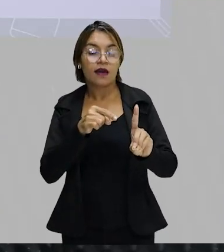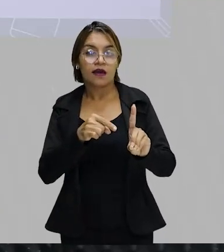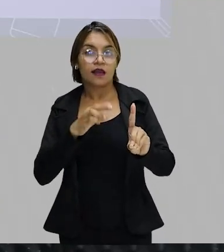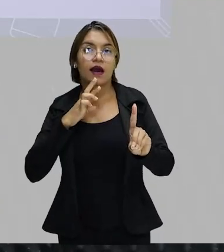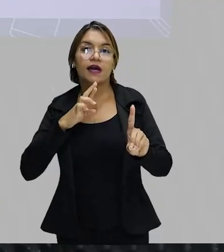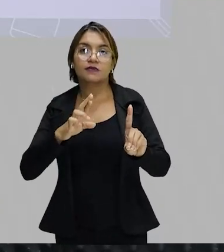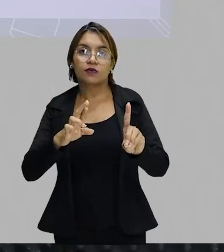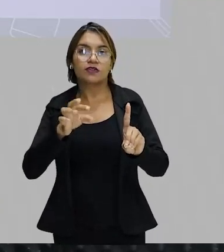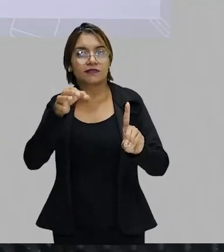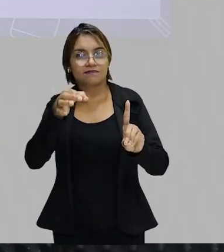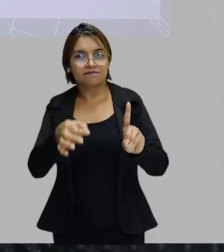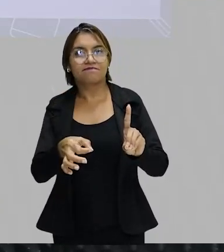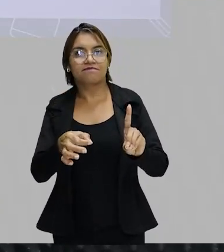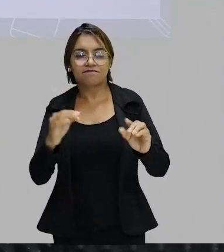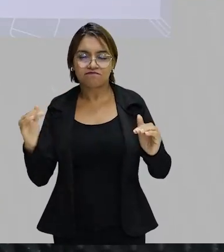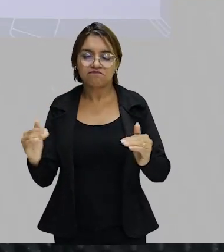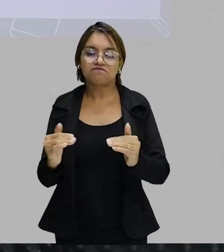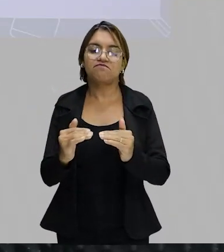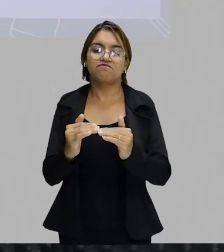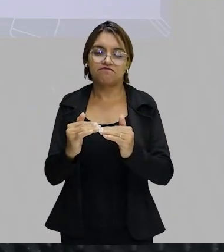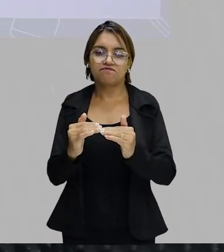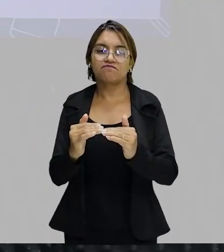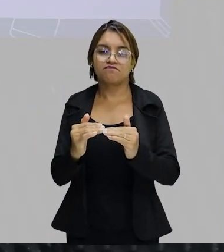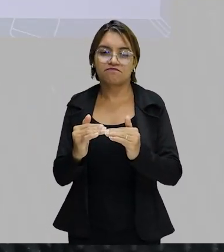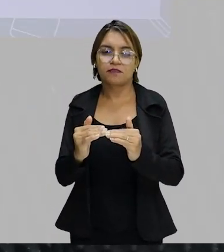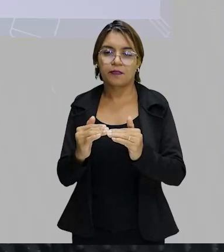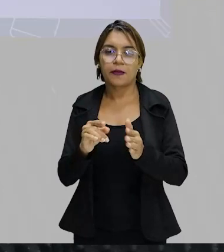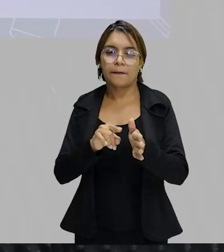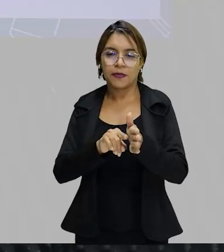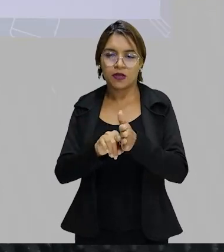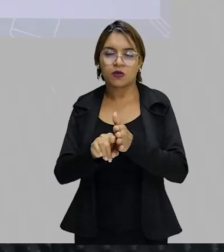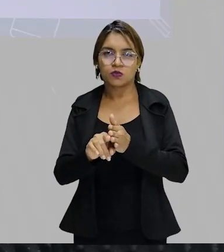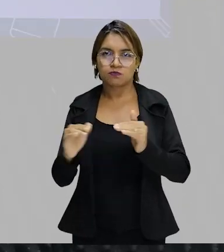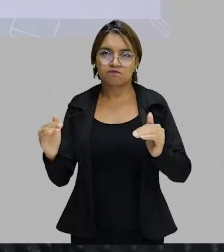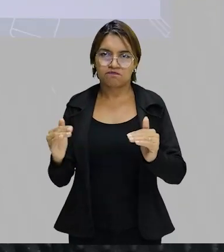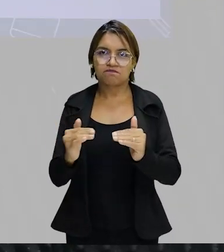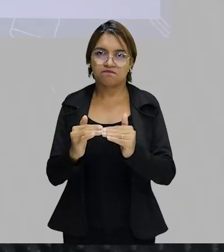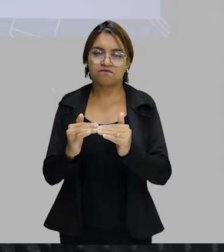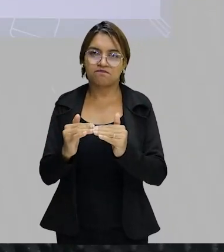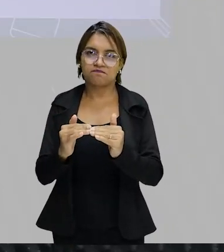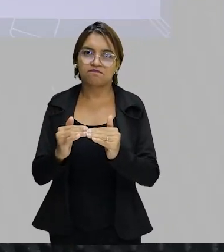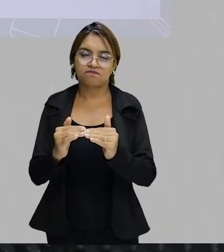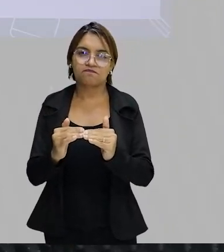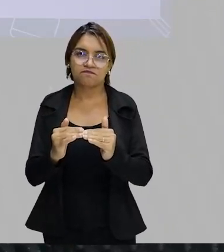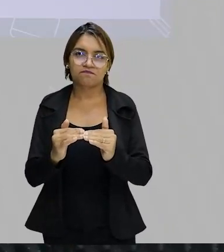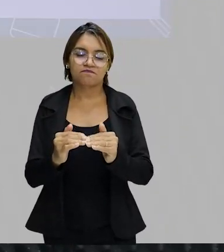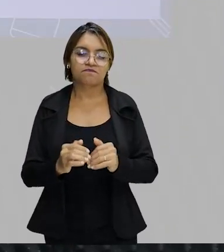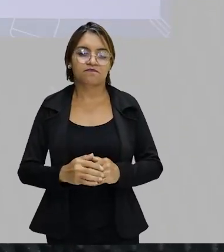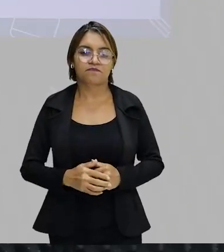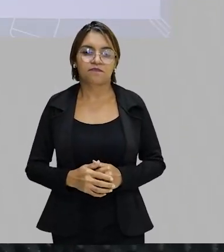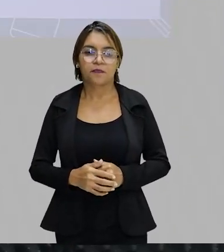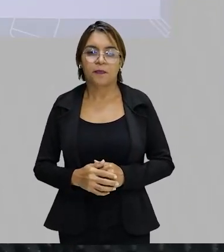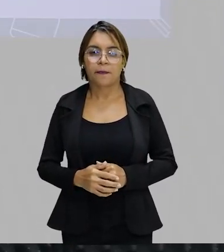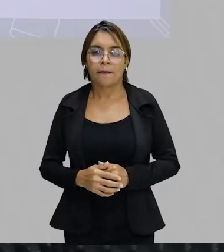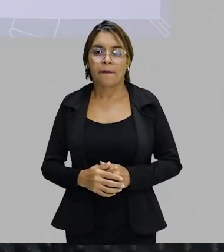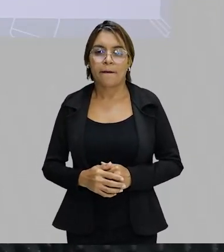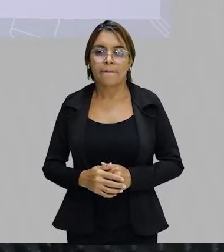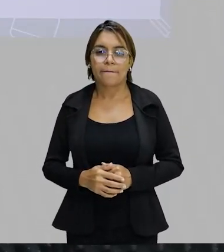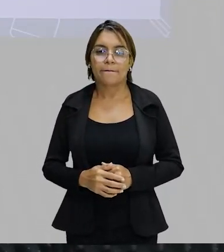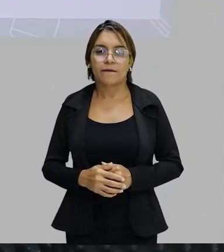nossa resposta mais adequada para esta questão, esta condição aqui